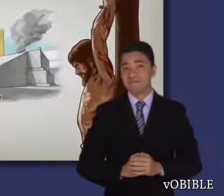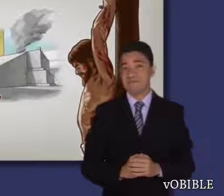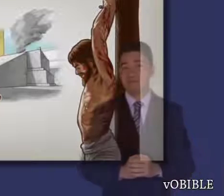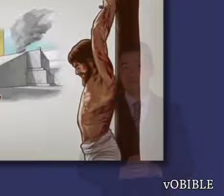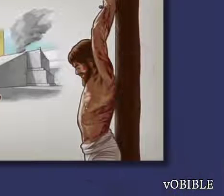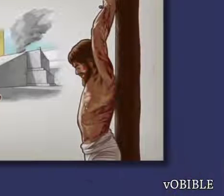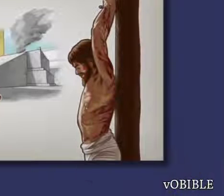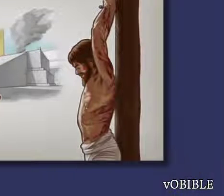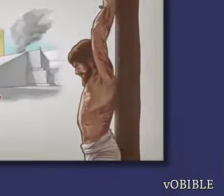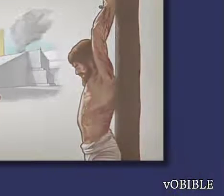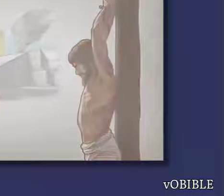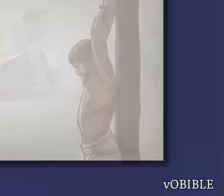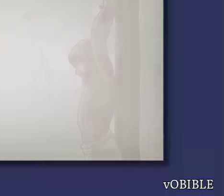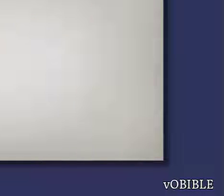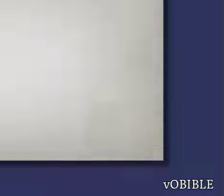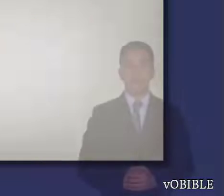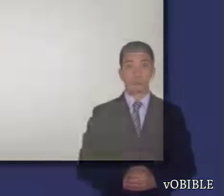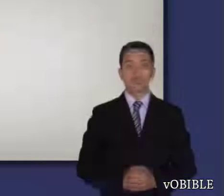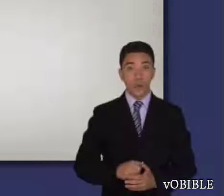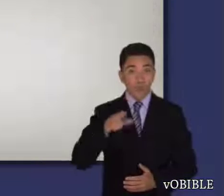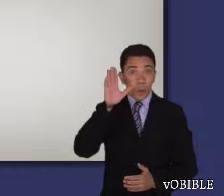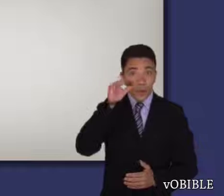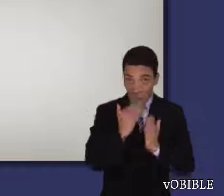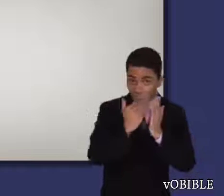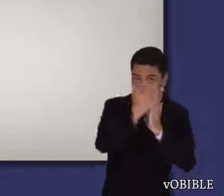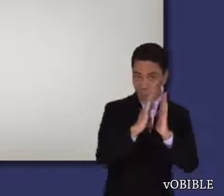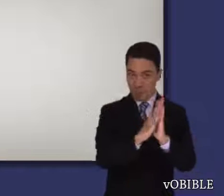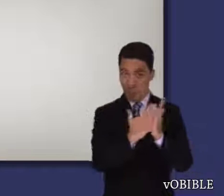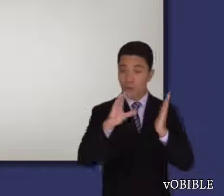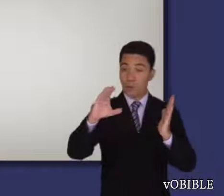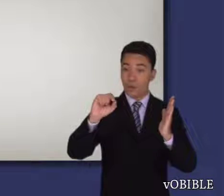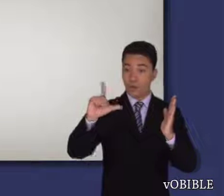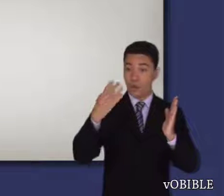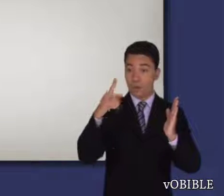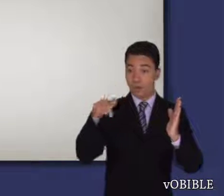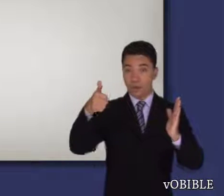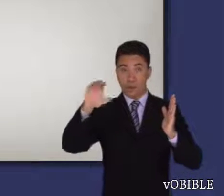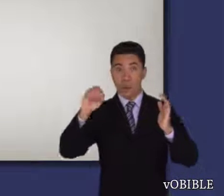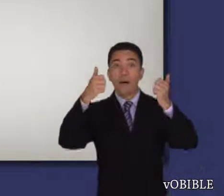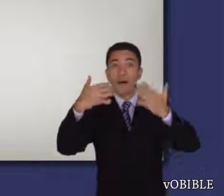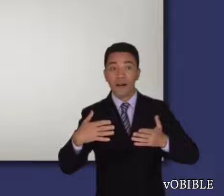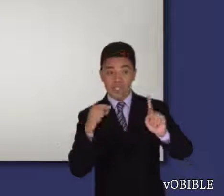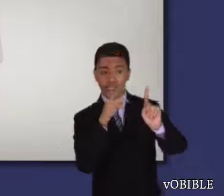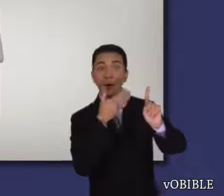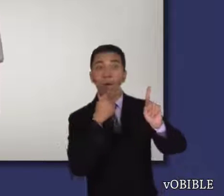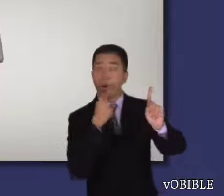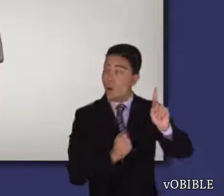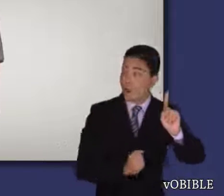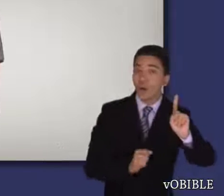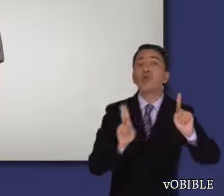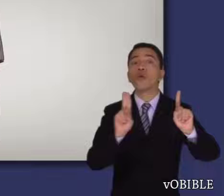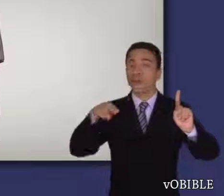estaca de tortura de Cristo. Você sabia? Em Colossenses 4,10, Paulo